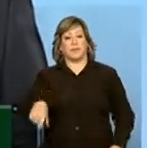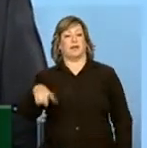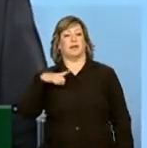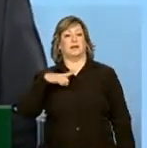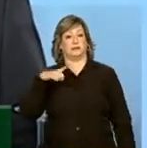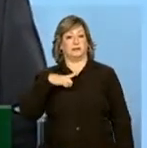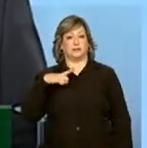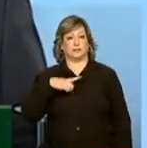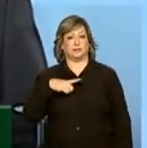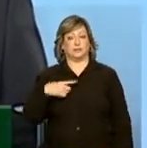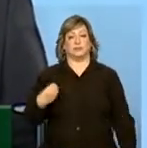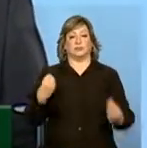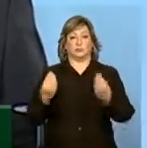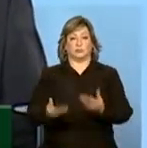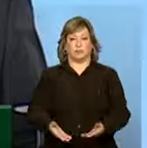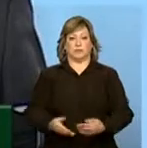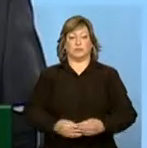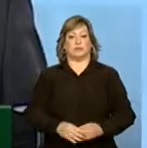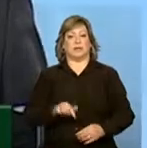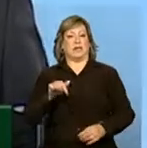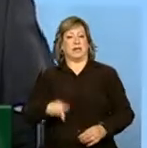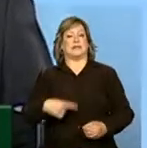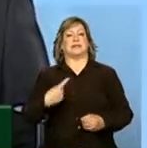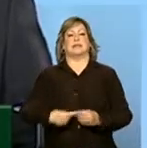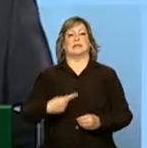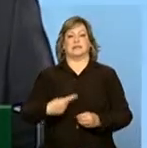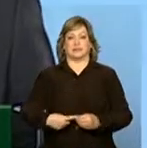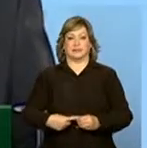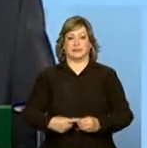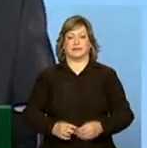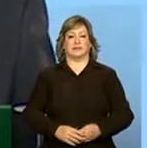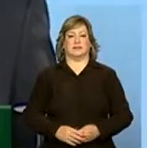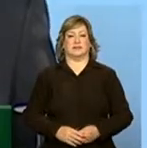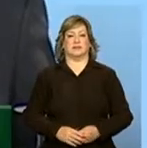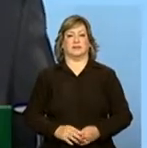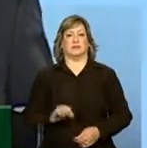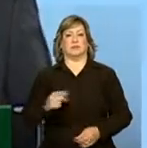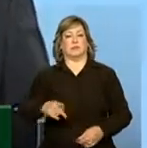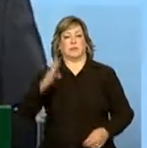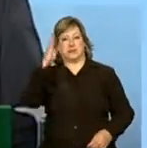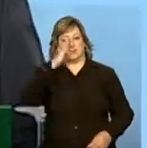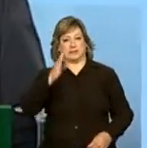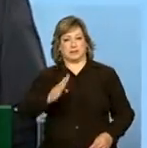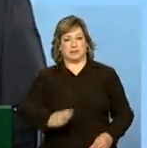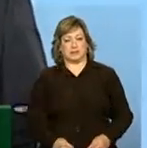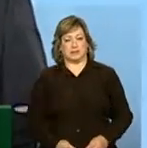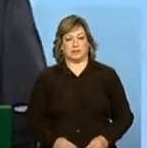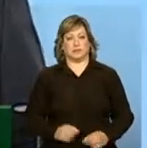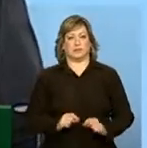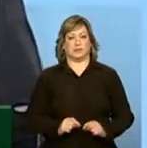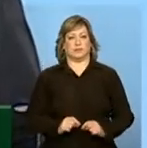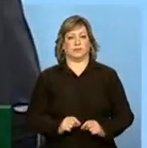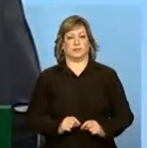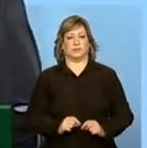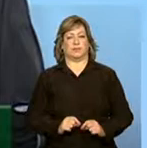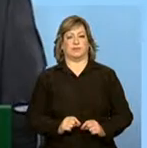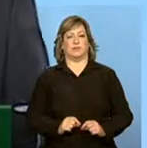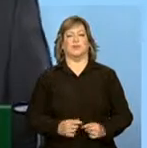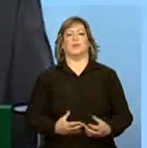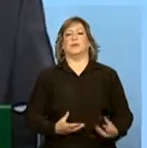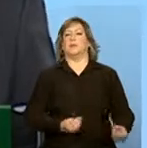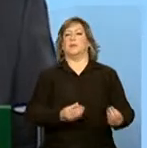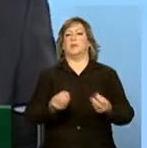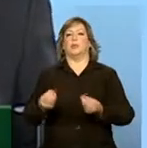trouxe a esta cidade, ao Brasil, tantos